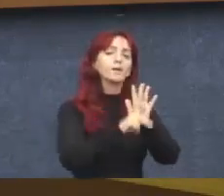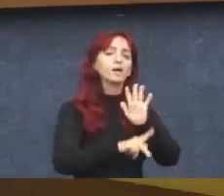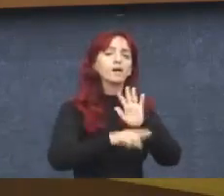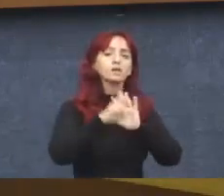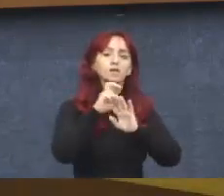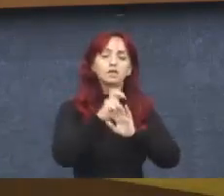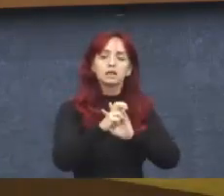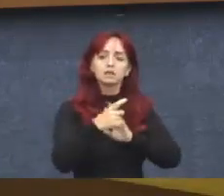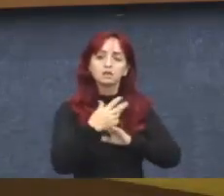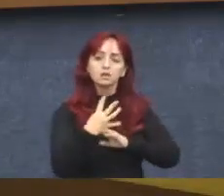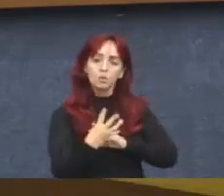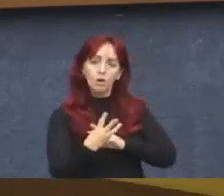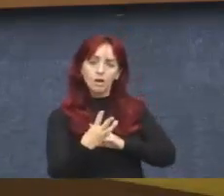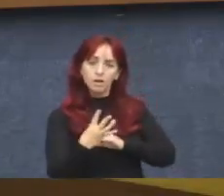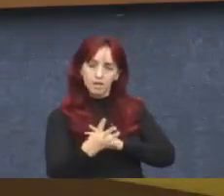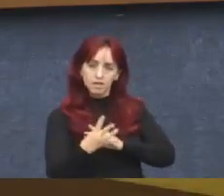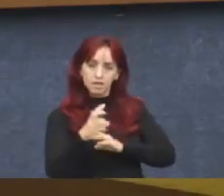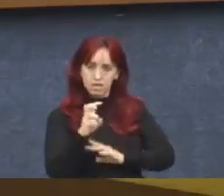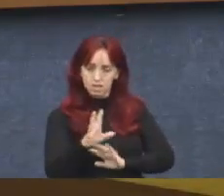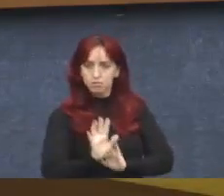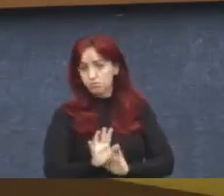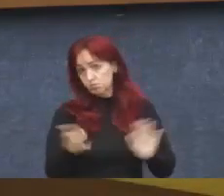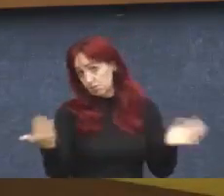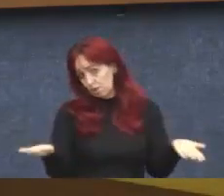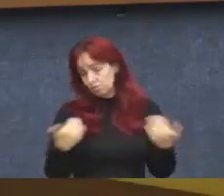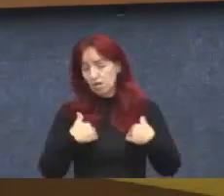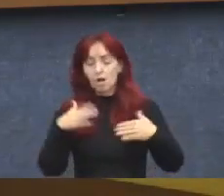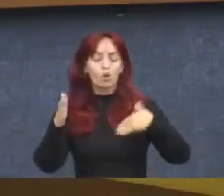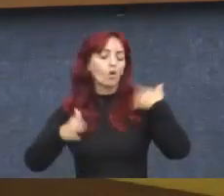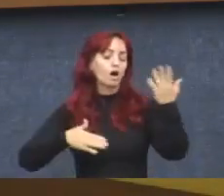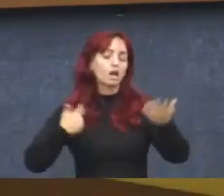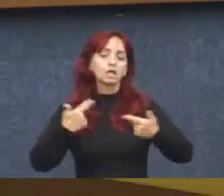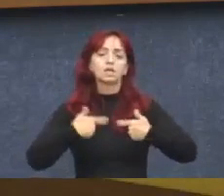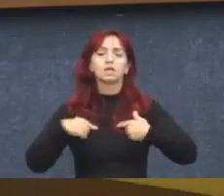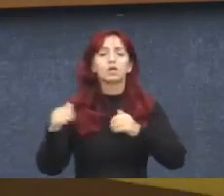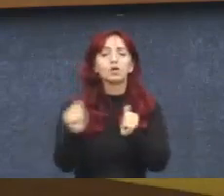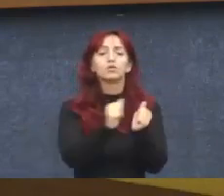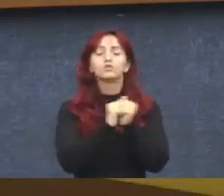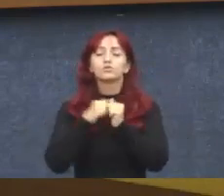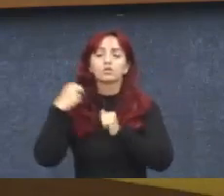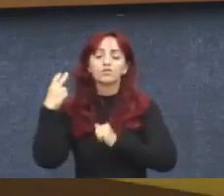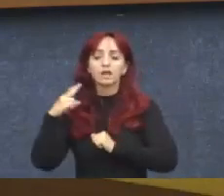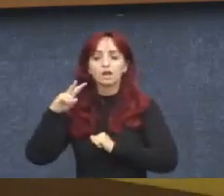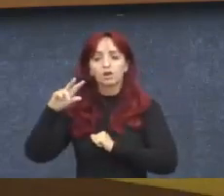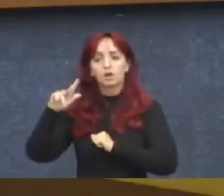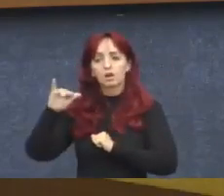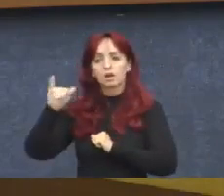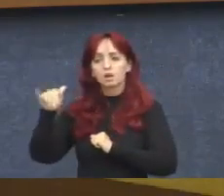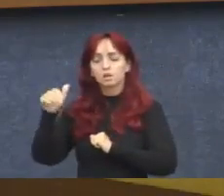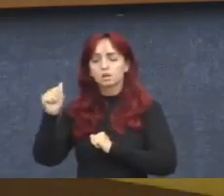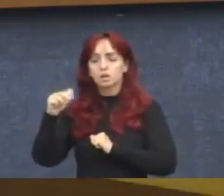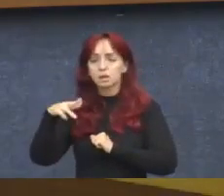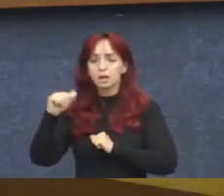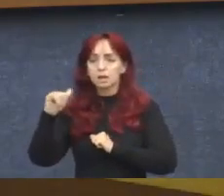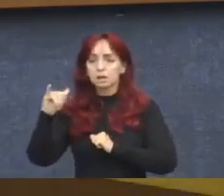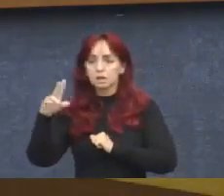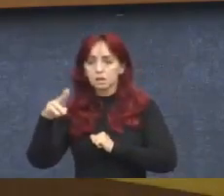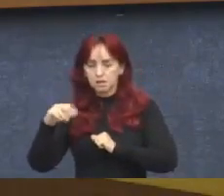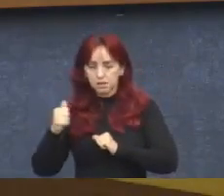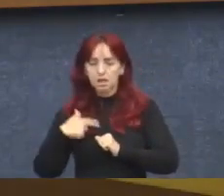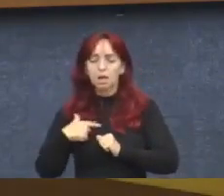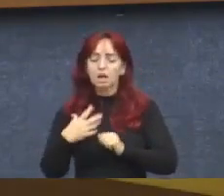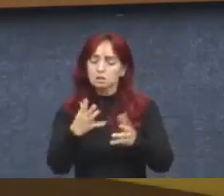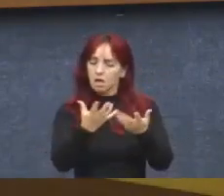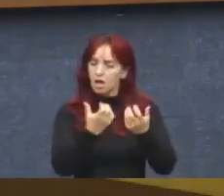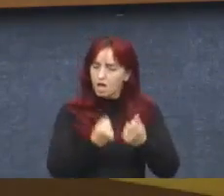PL 545. Então, é com muita alegria que eu, a vereadora Janaína, que também é autora do projeto, recebemos esse apoio